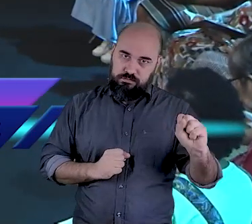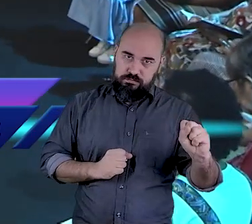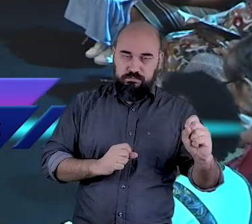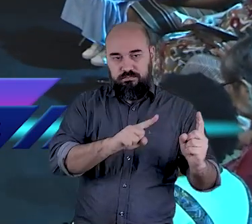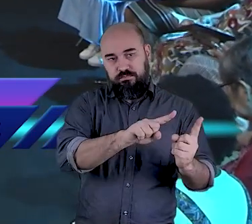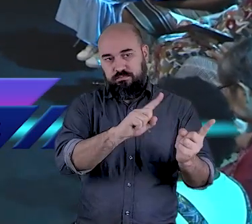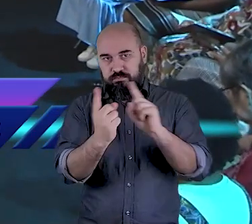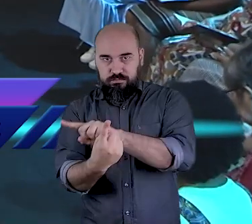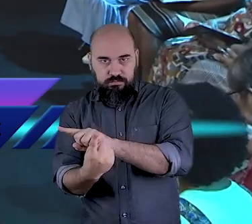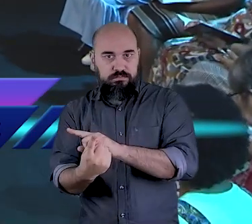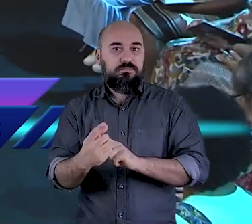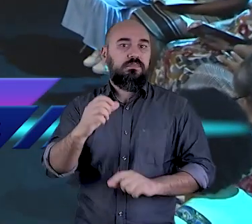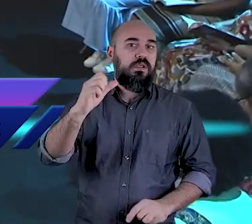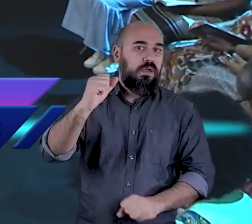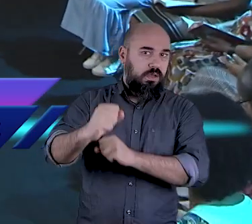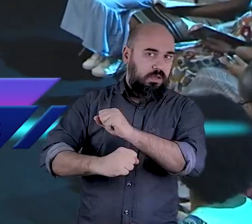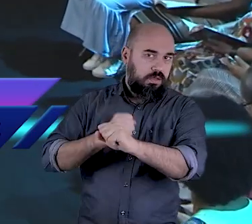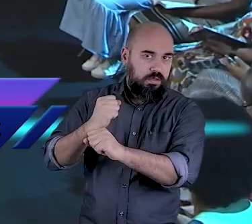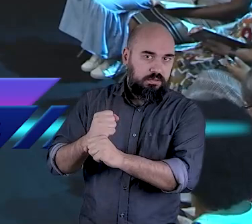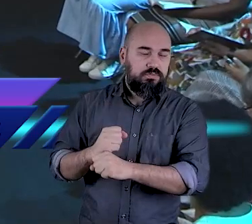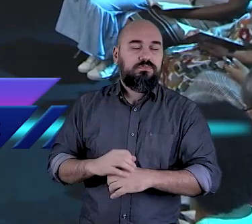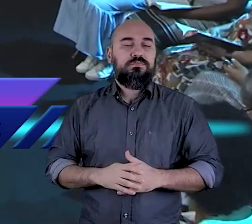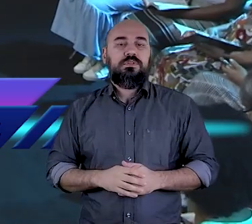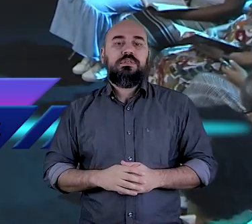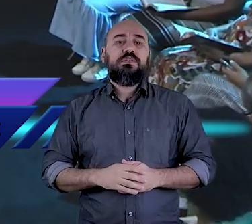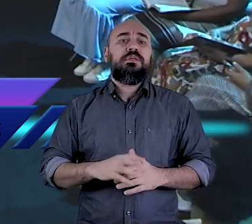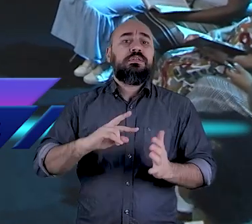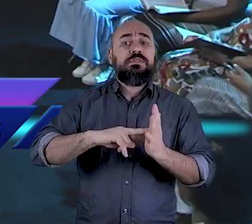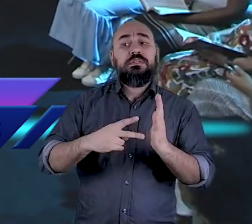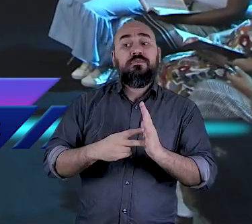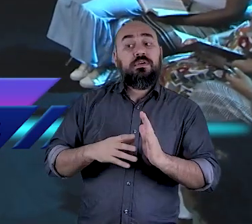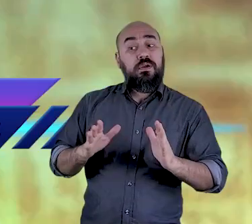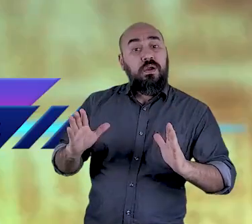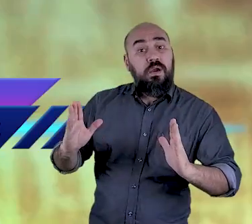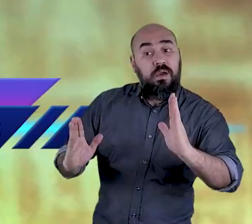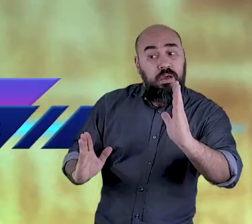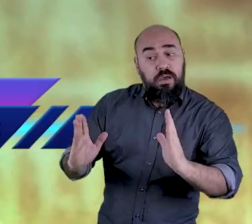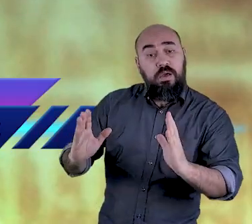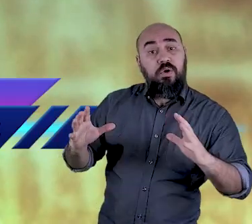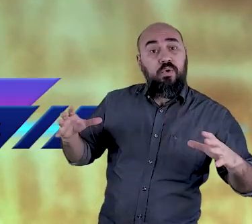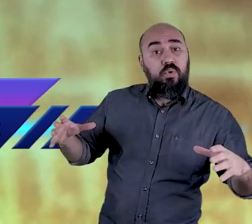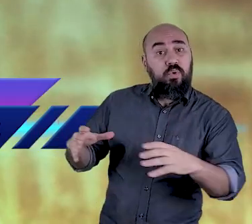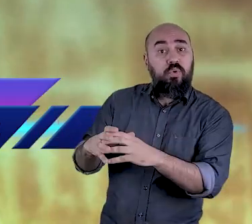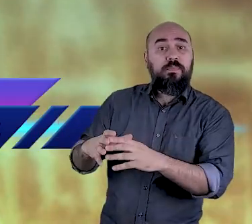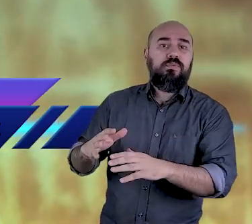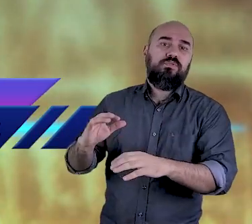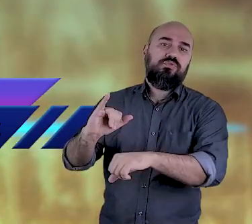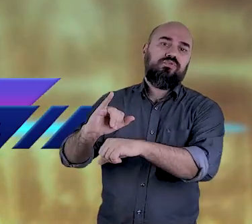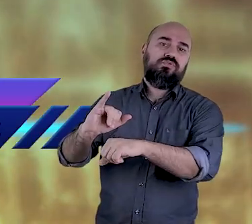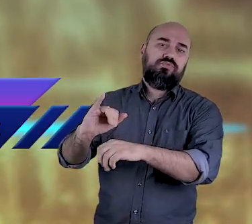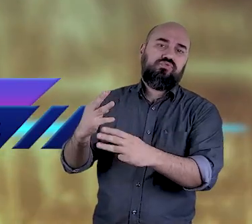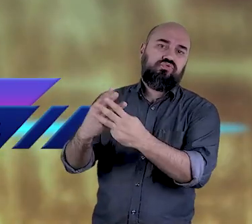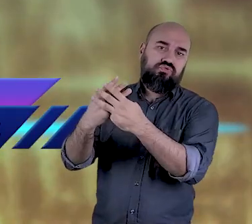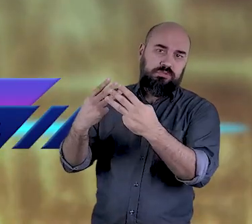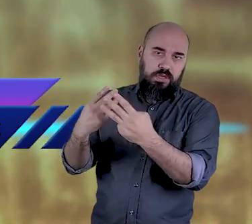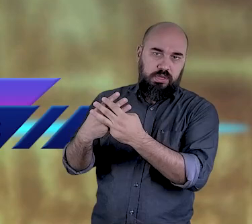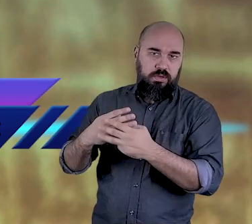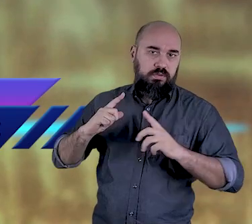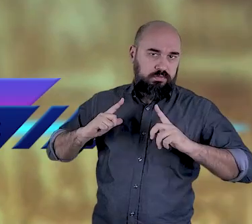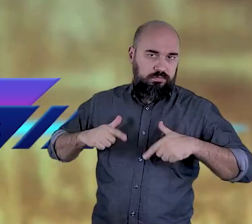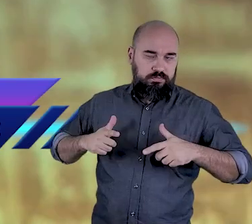se aplicam diretamente para os Judeus a palavra Hebraica que aparece aqui